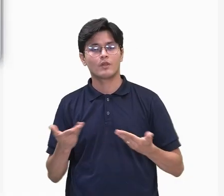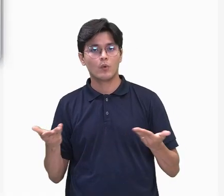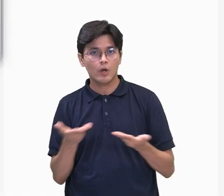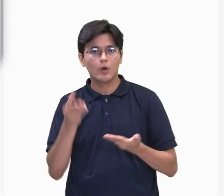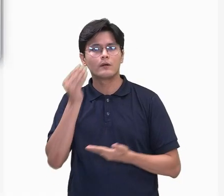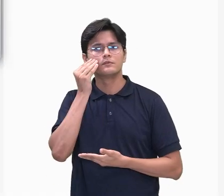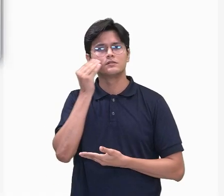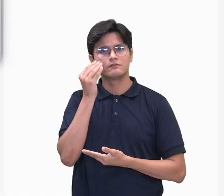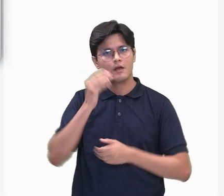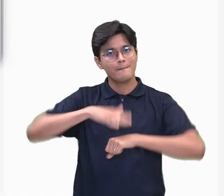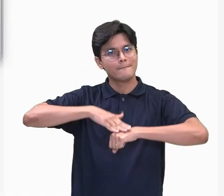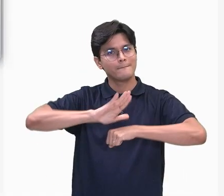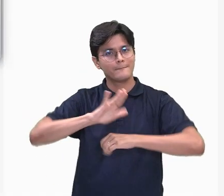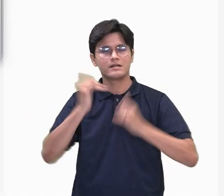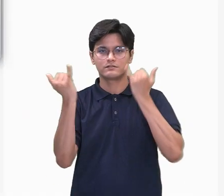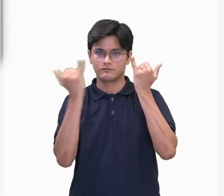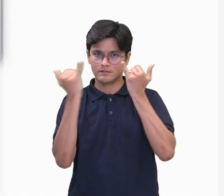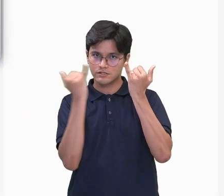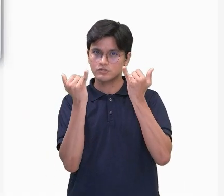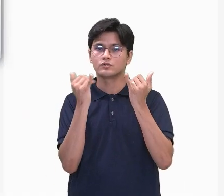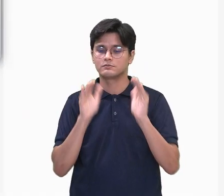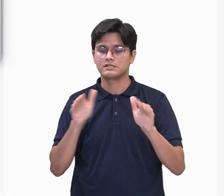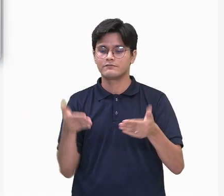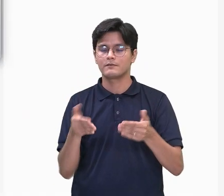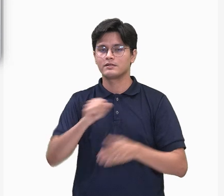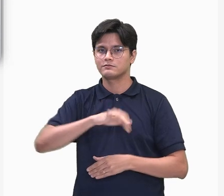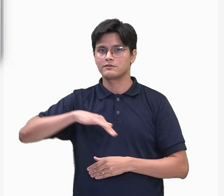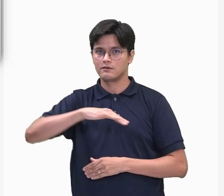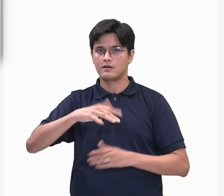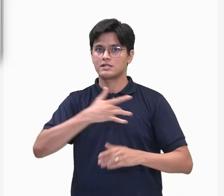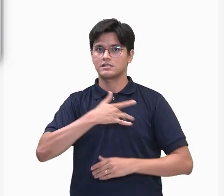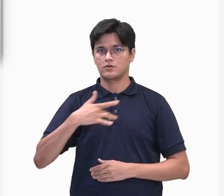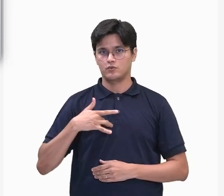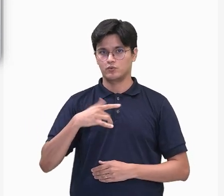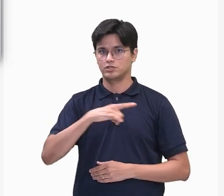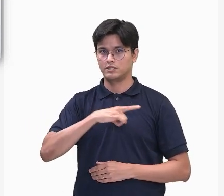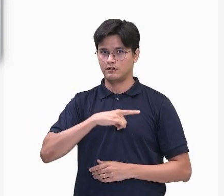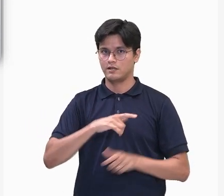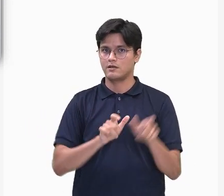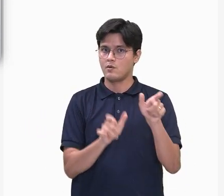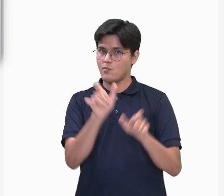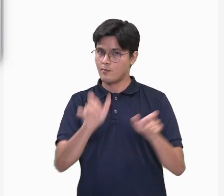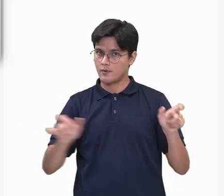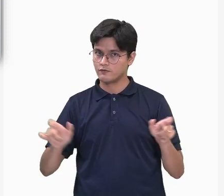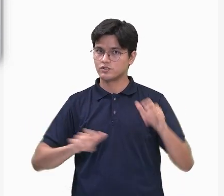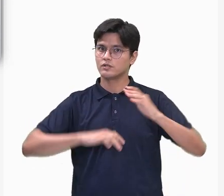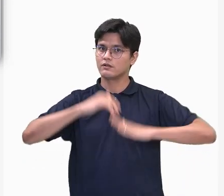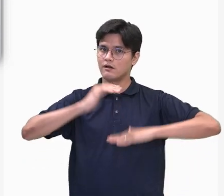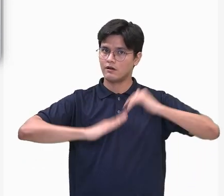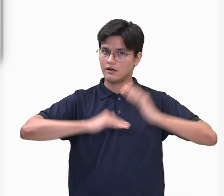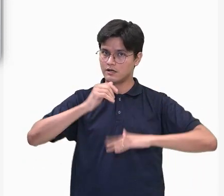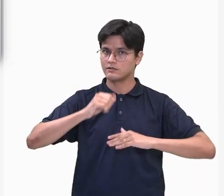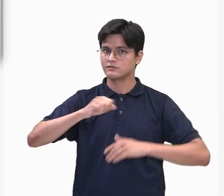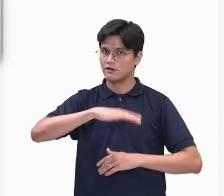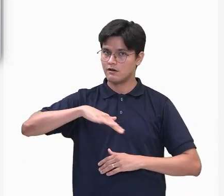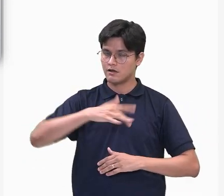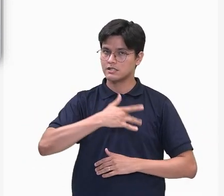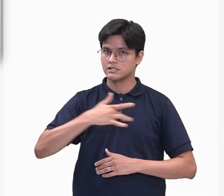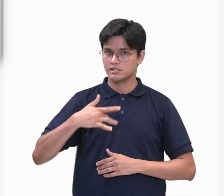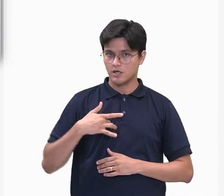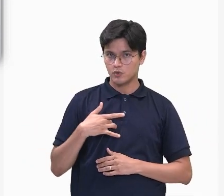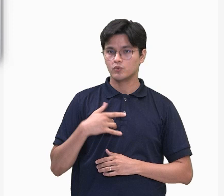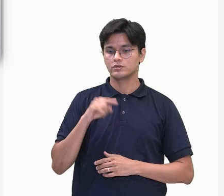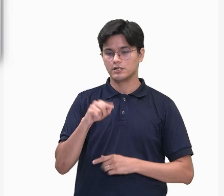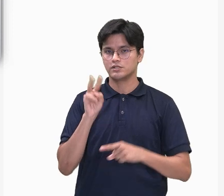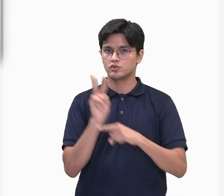mais informações sobre a área da saúde. A gente tem ali os profissionais da área de saúde que cuidam de pacientes e de